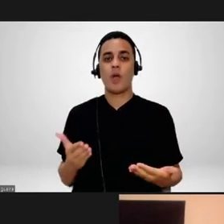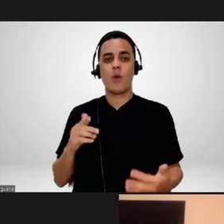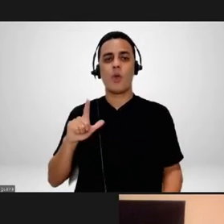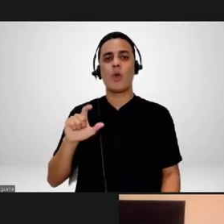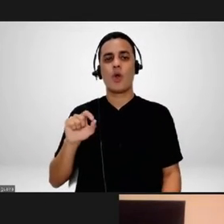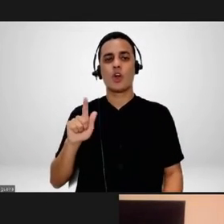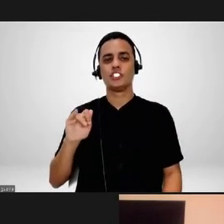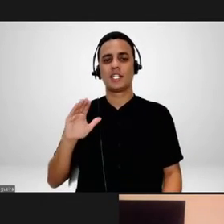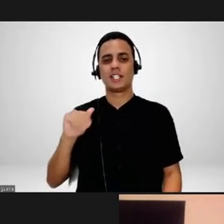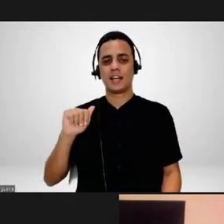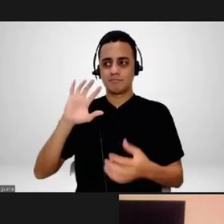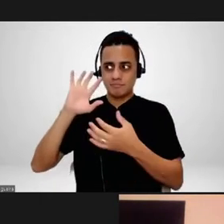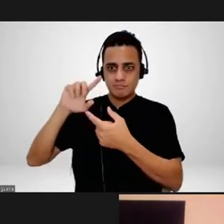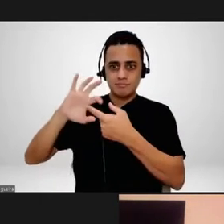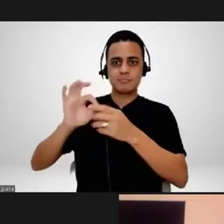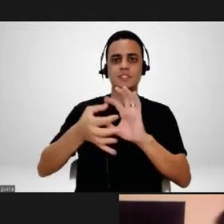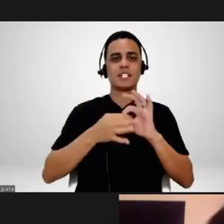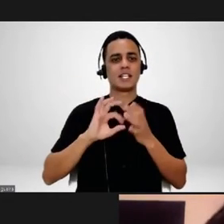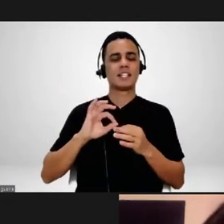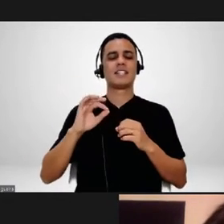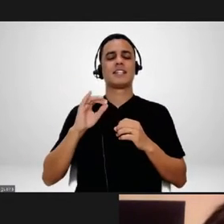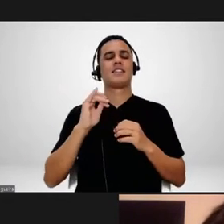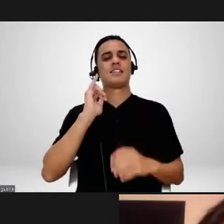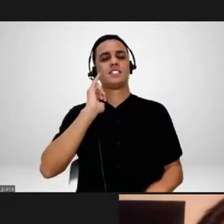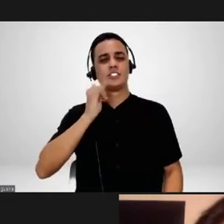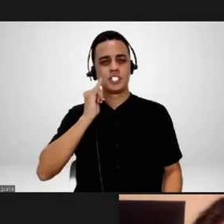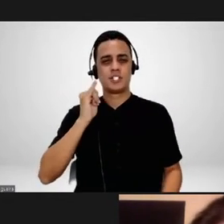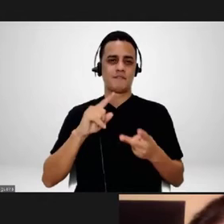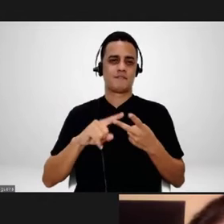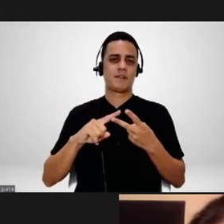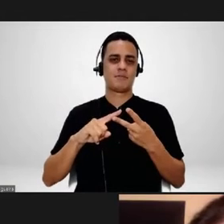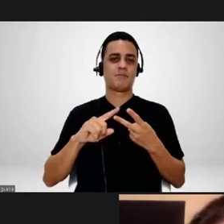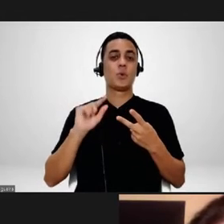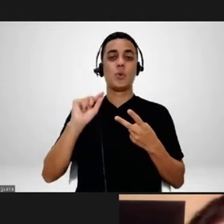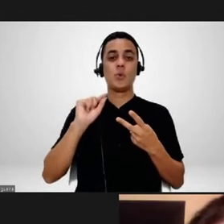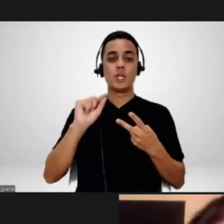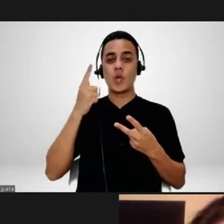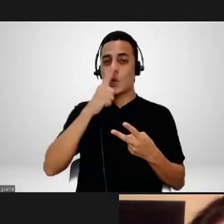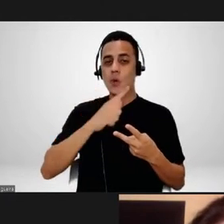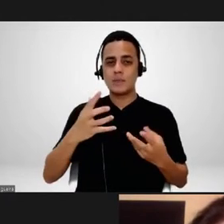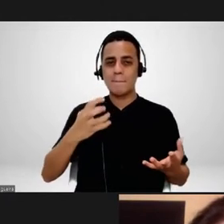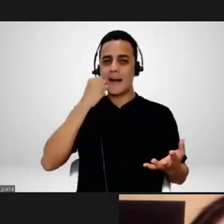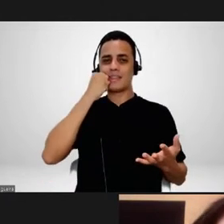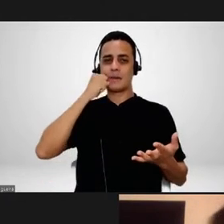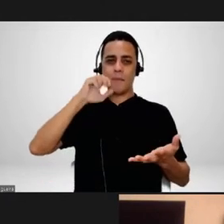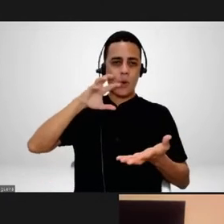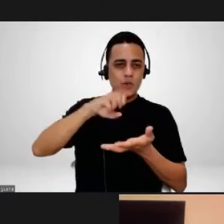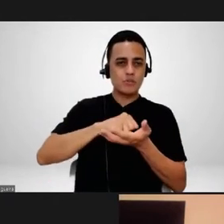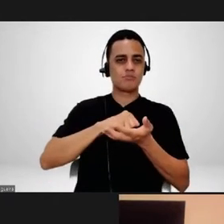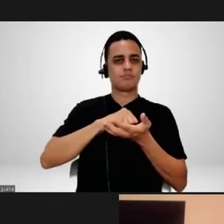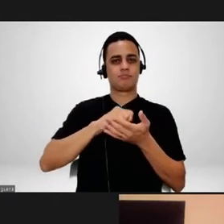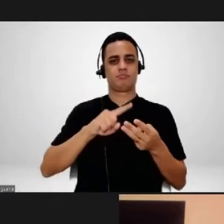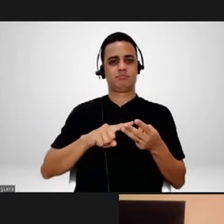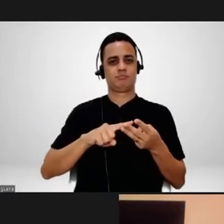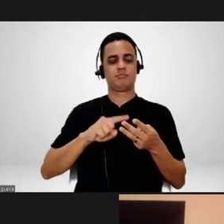à narrativa, ao patrimônio preservado, como a associação da sociedade com o seu passado, a